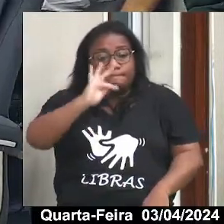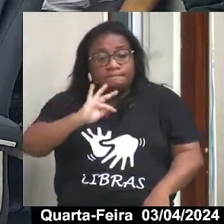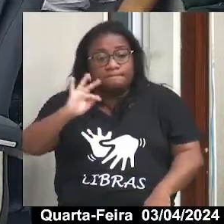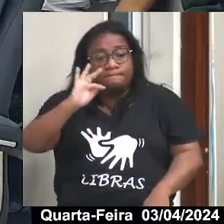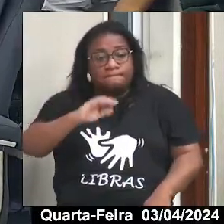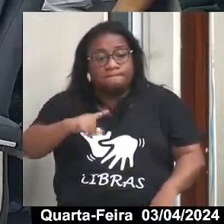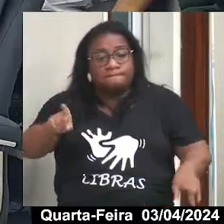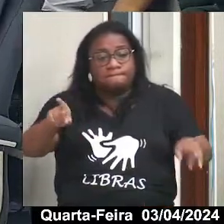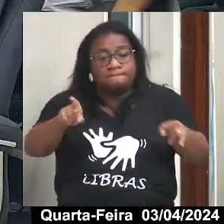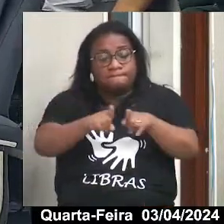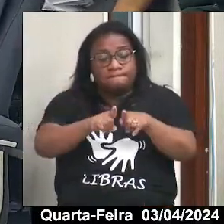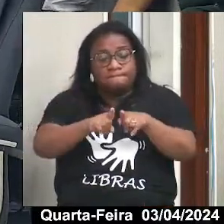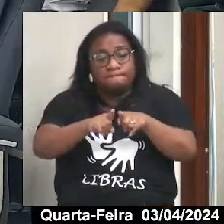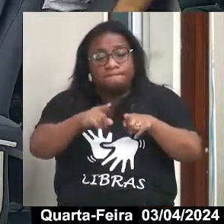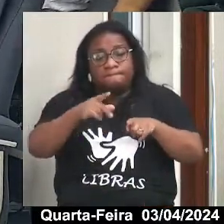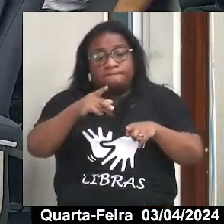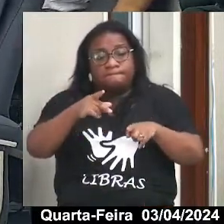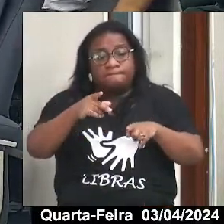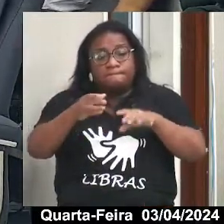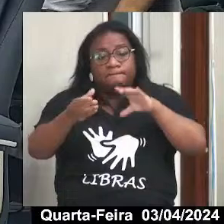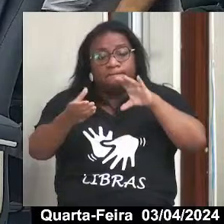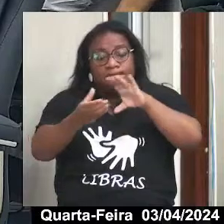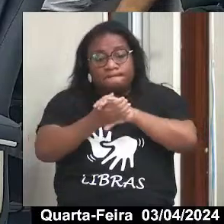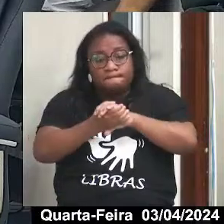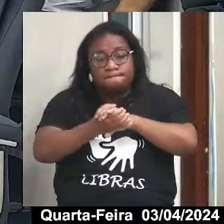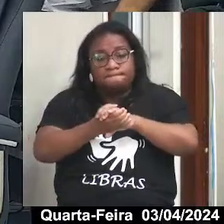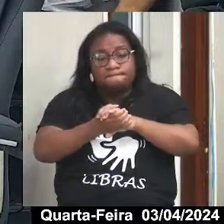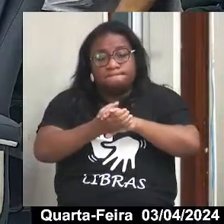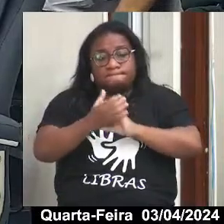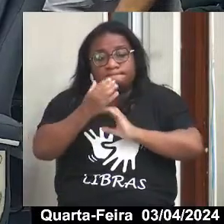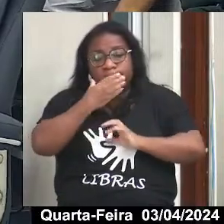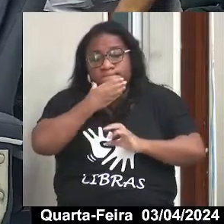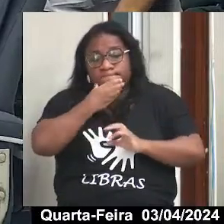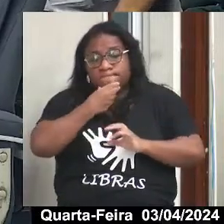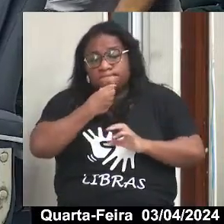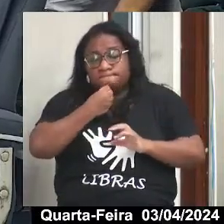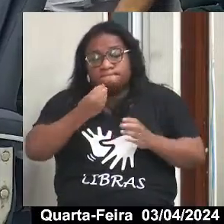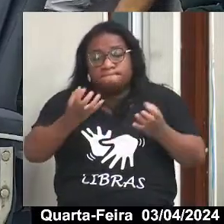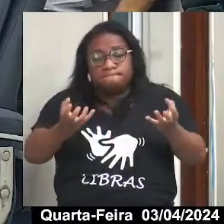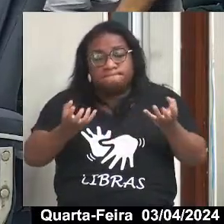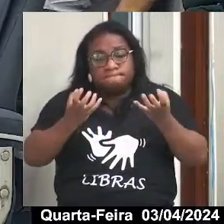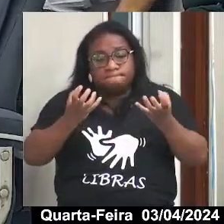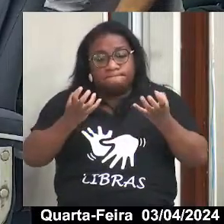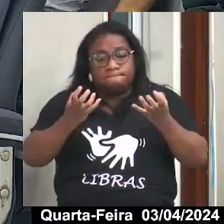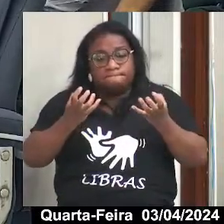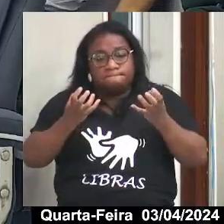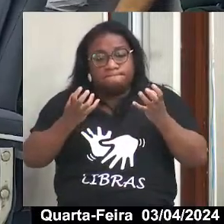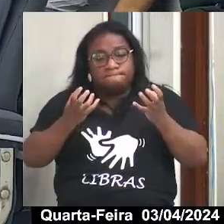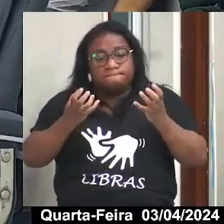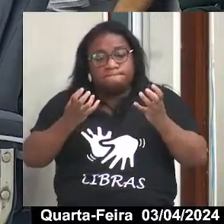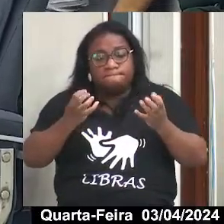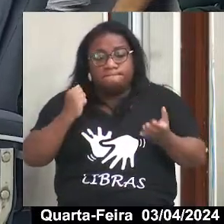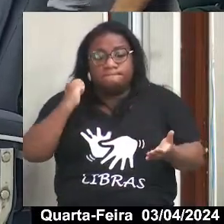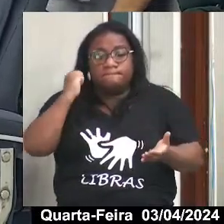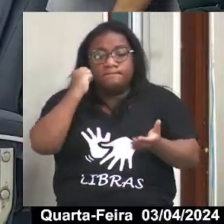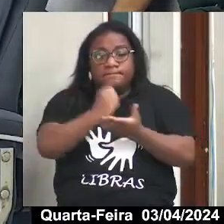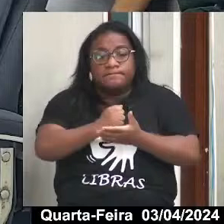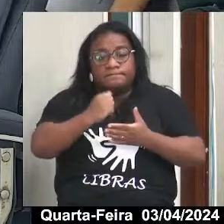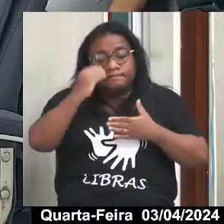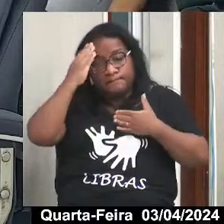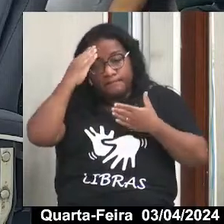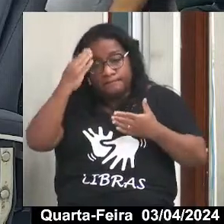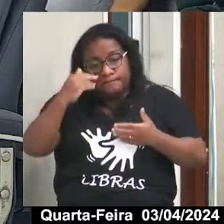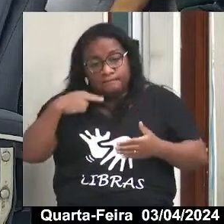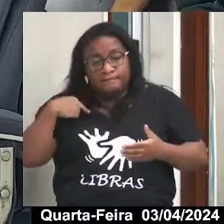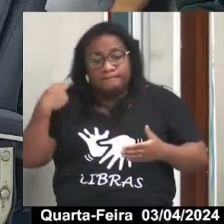seu esposo também, o Francisco, tem uma grande contribuição para a nossa cidade. Gostaria que ficasse registrada essa homenagem e